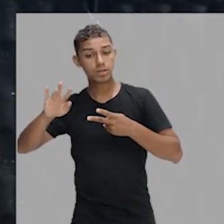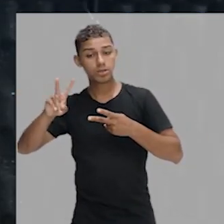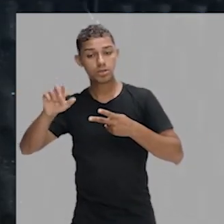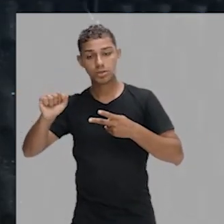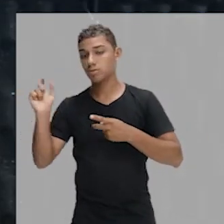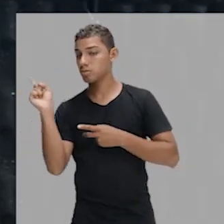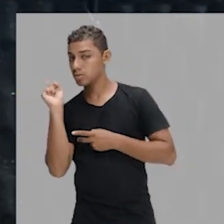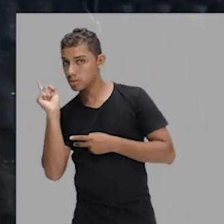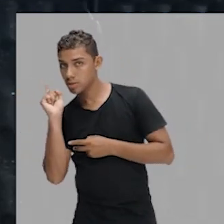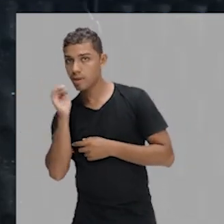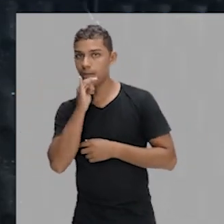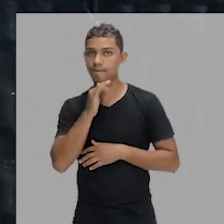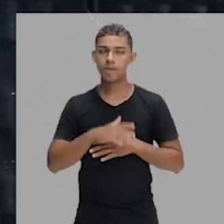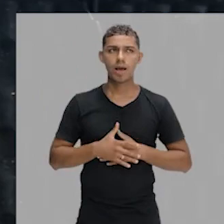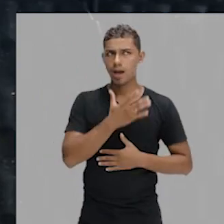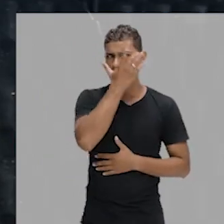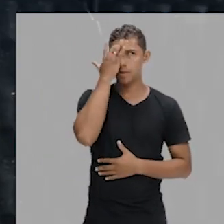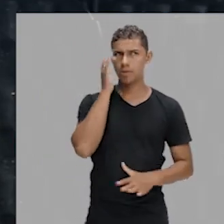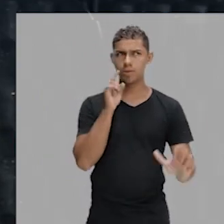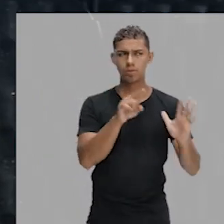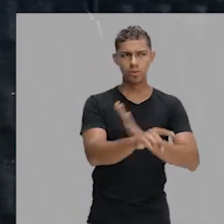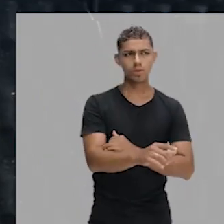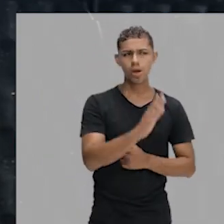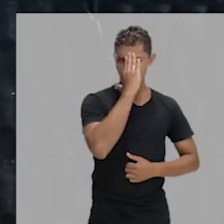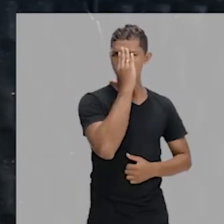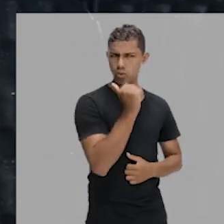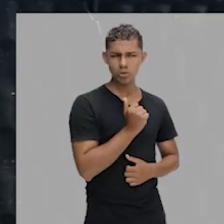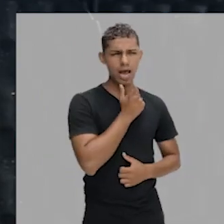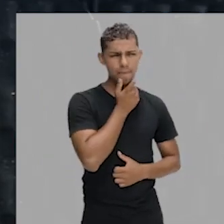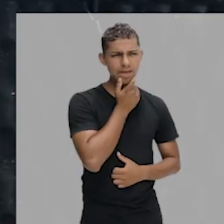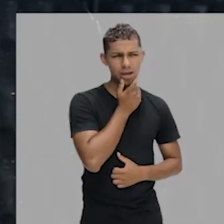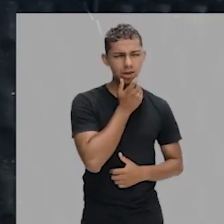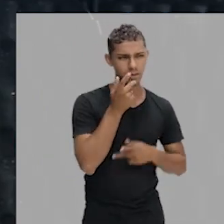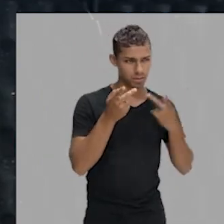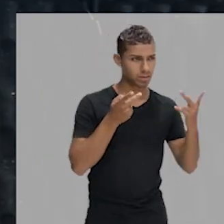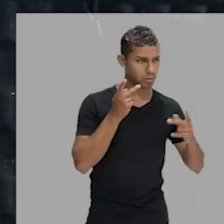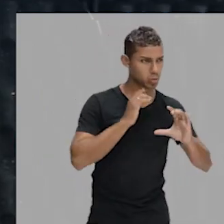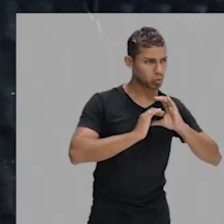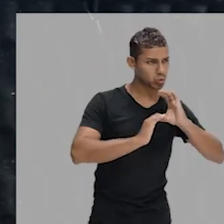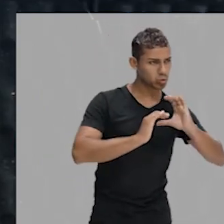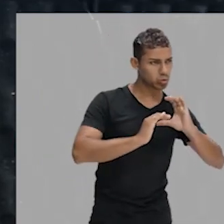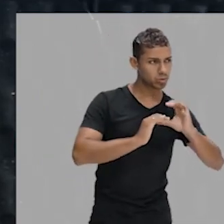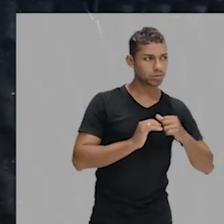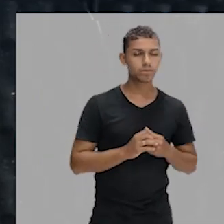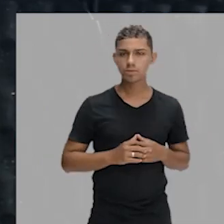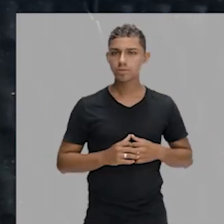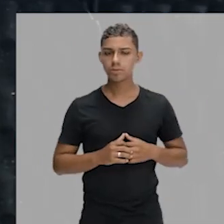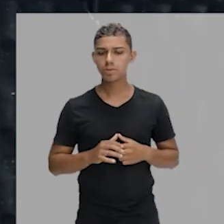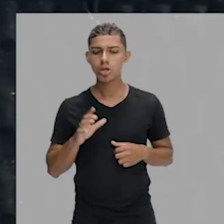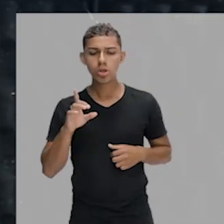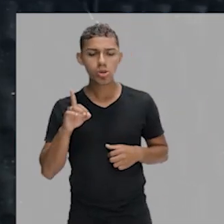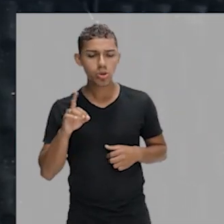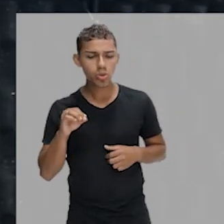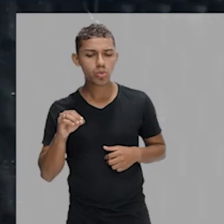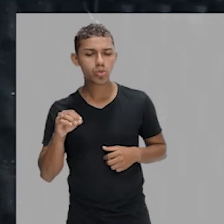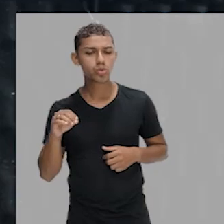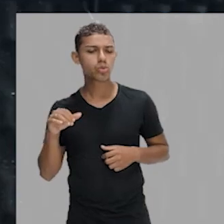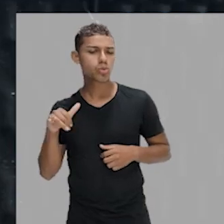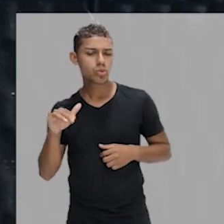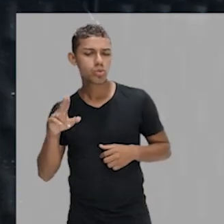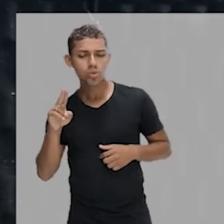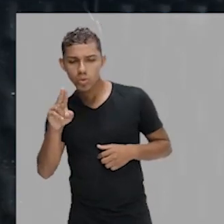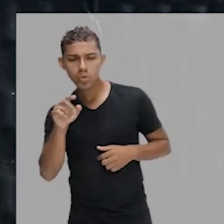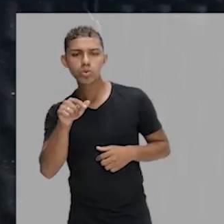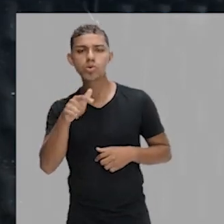por exemplo, quando você quer perguntar para alguém, você fala inglês? A pergunta é, do you speak English? Né?